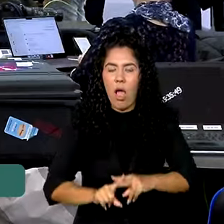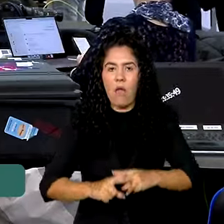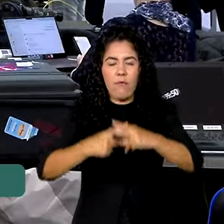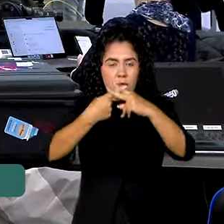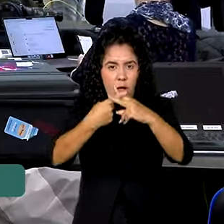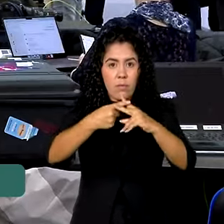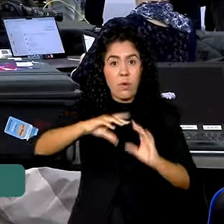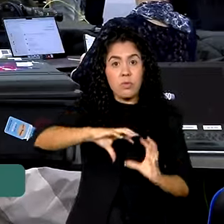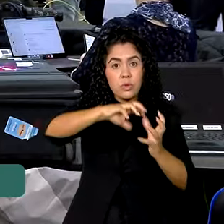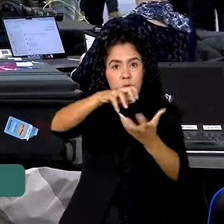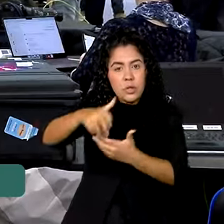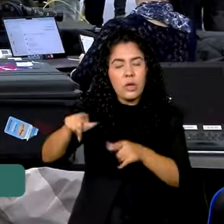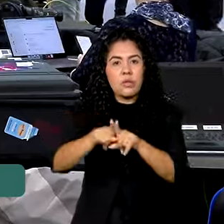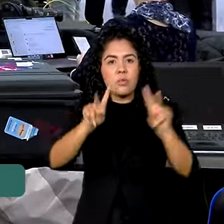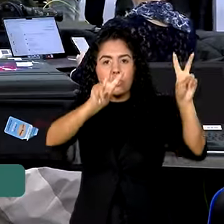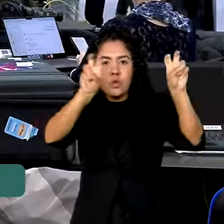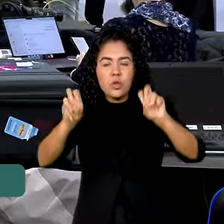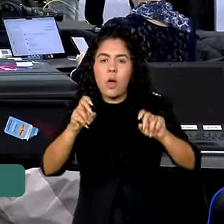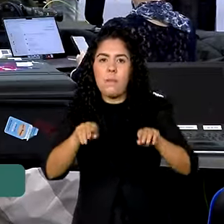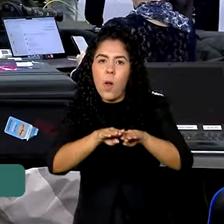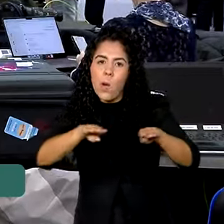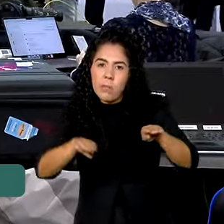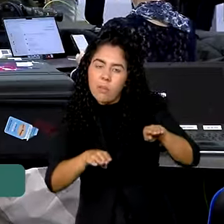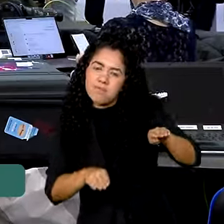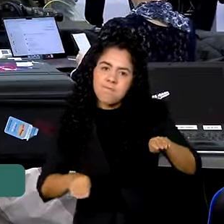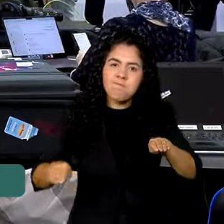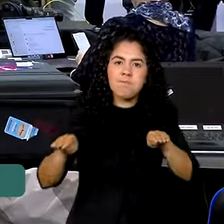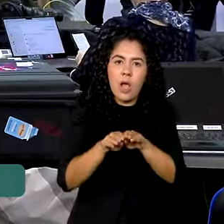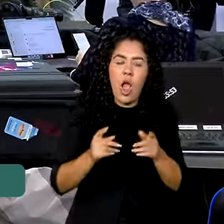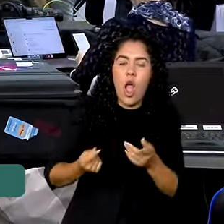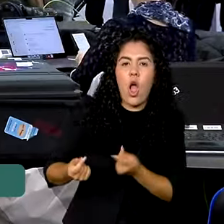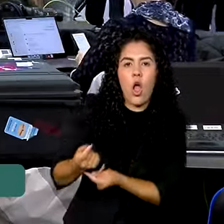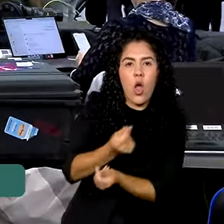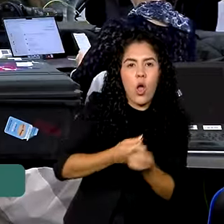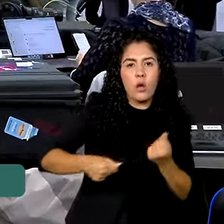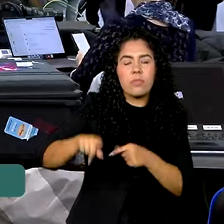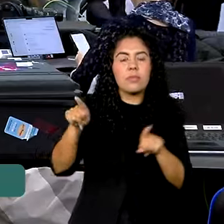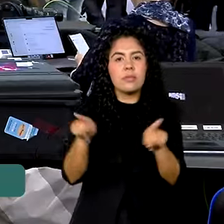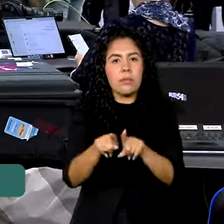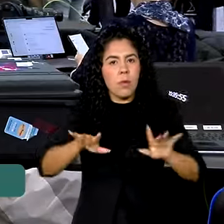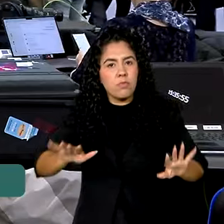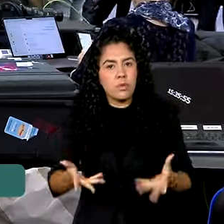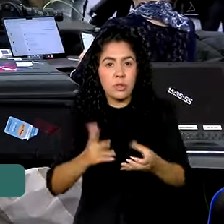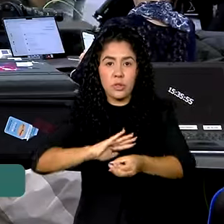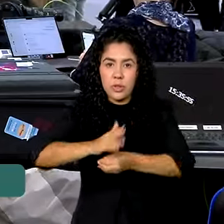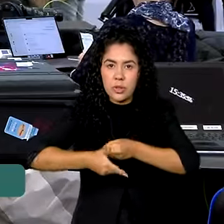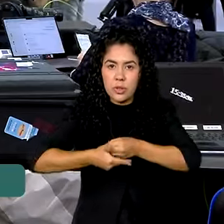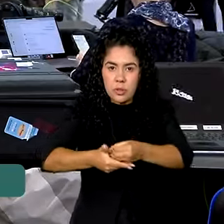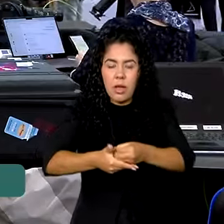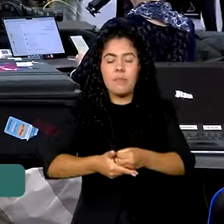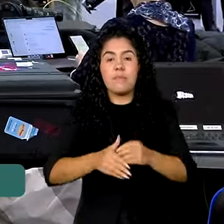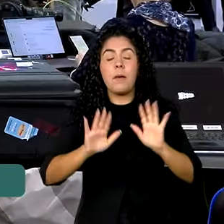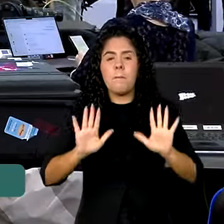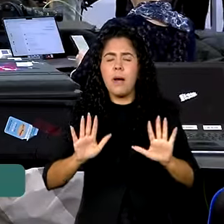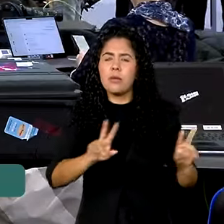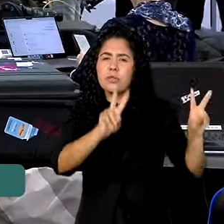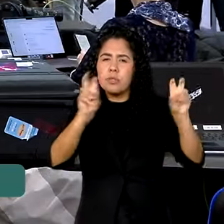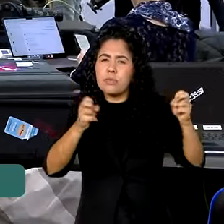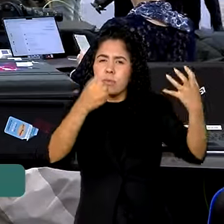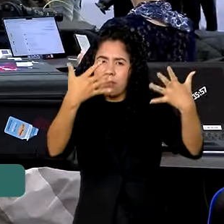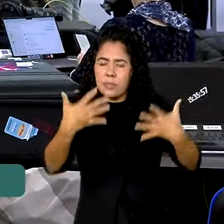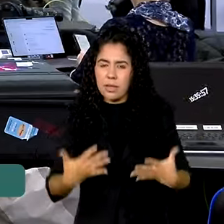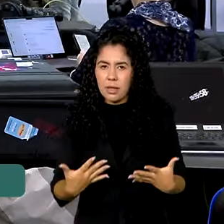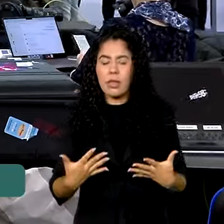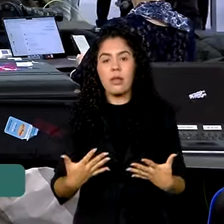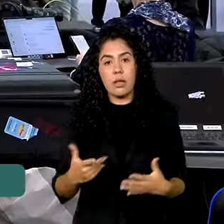às desigualdades econômicas e da promoção de um desenvolvimento sustentável e inclusível bom e falando agora sobre a